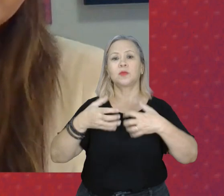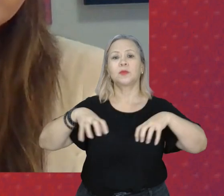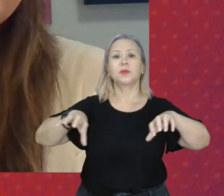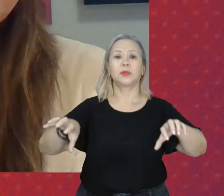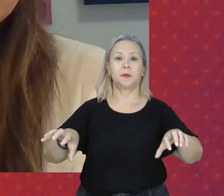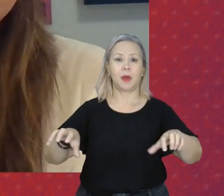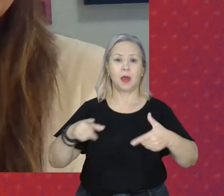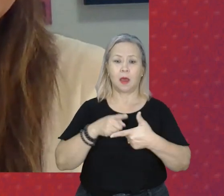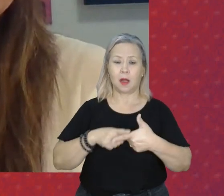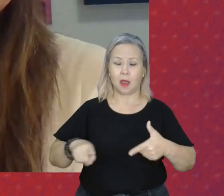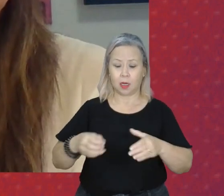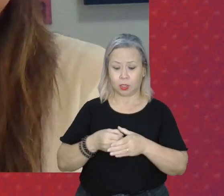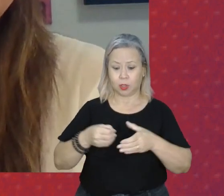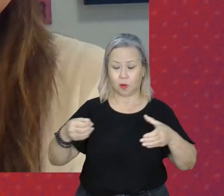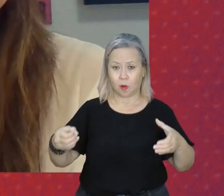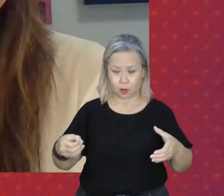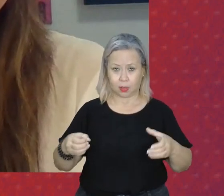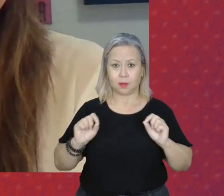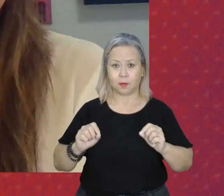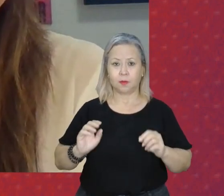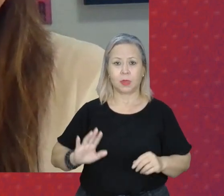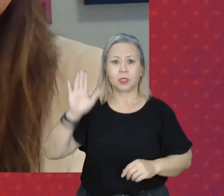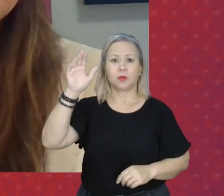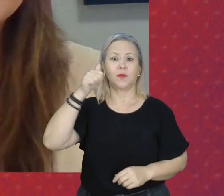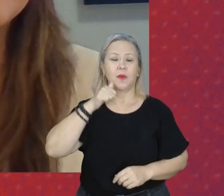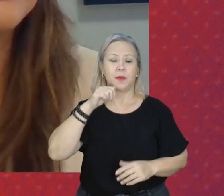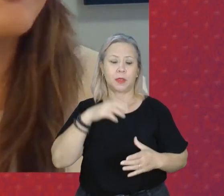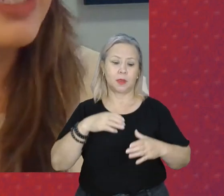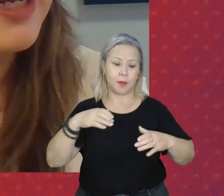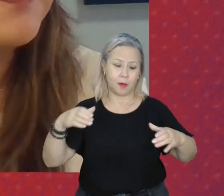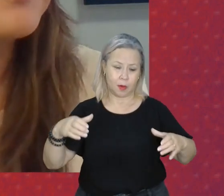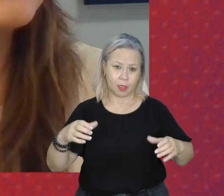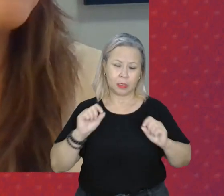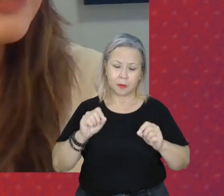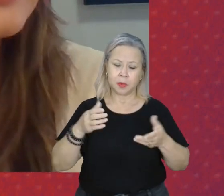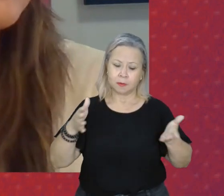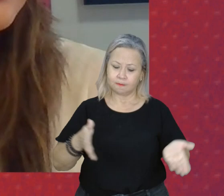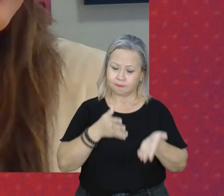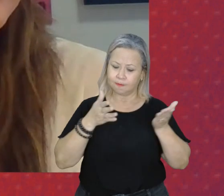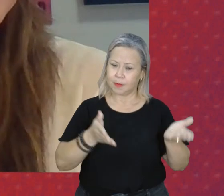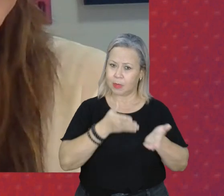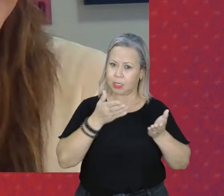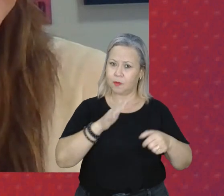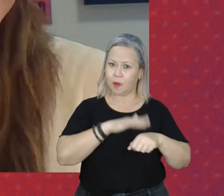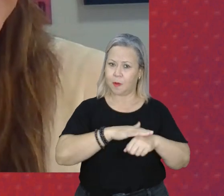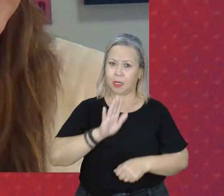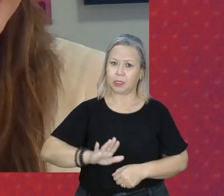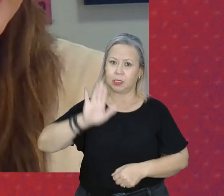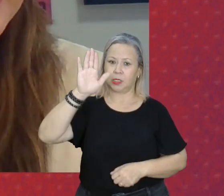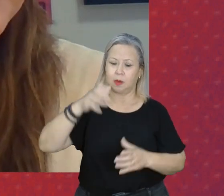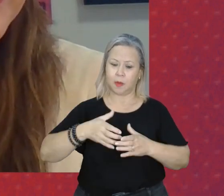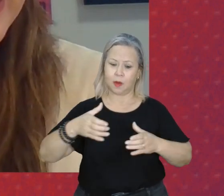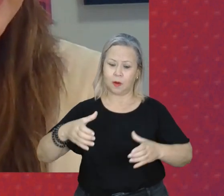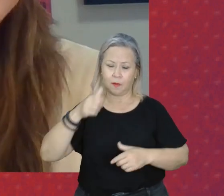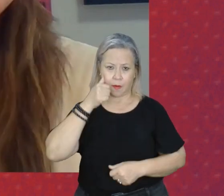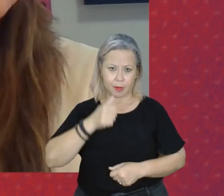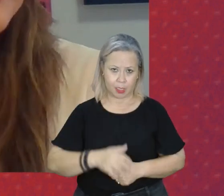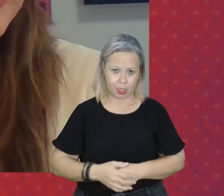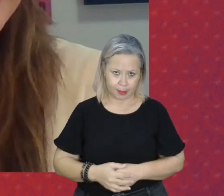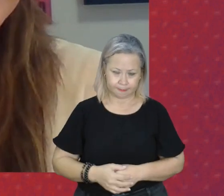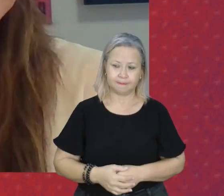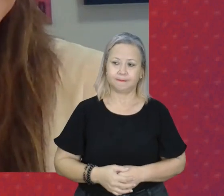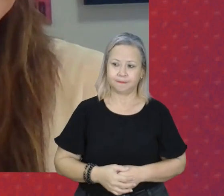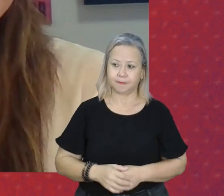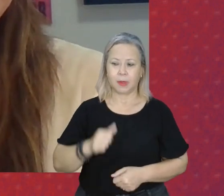de cotas para candidaturas femininas majoritárias, até para você incentivar mais candidatura majoritária feminina, né,